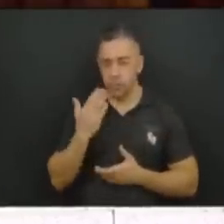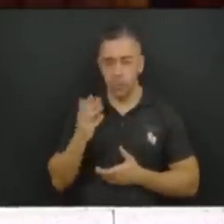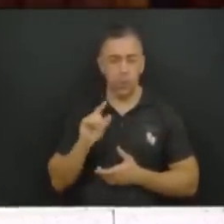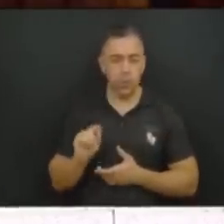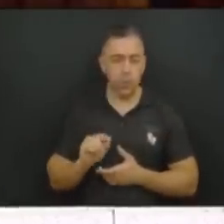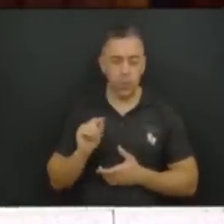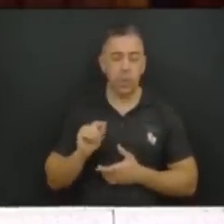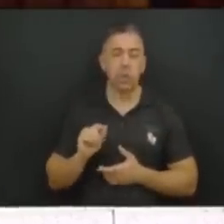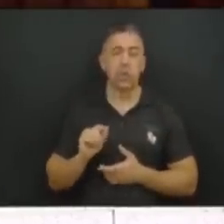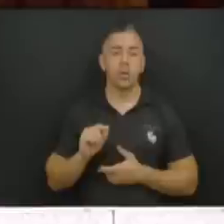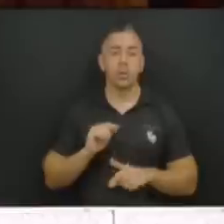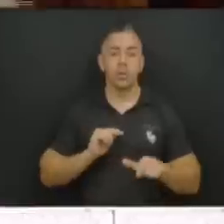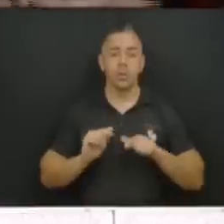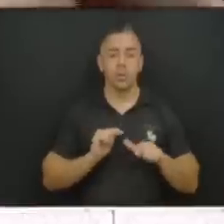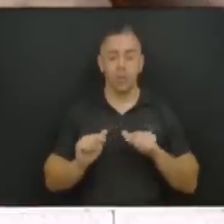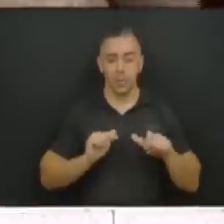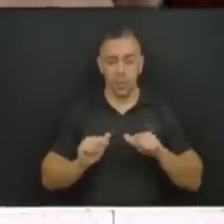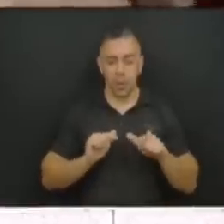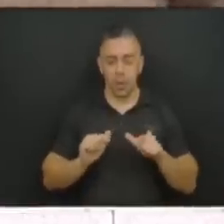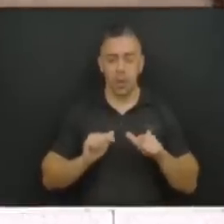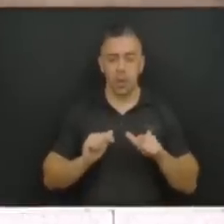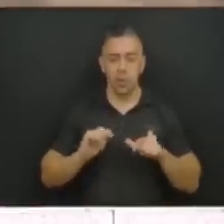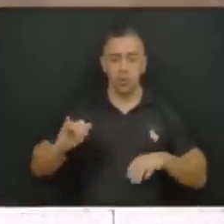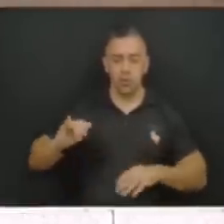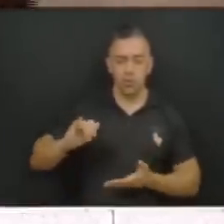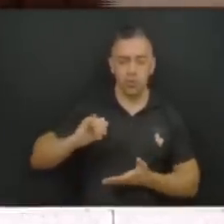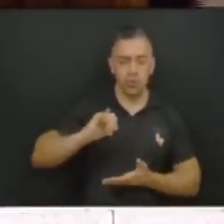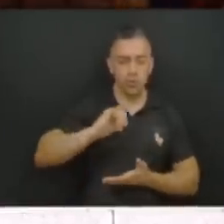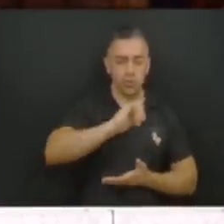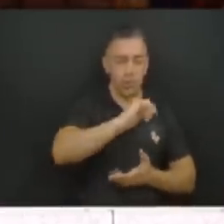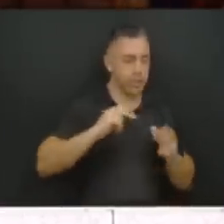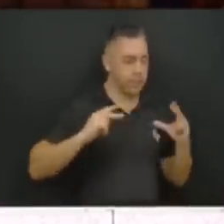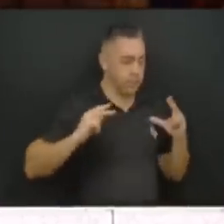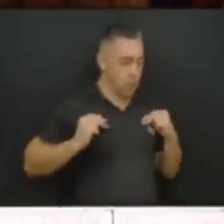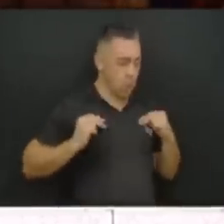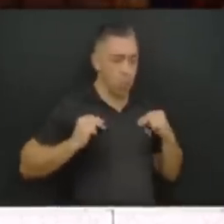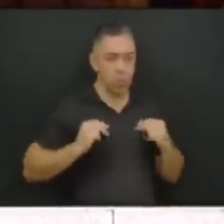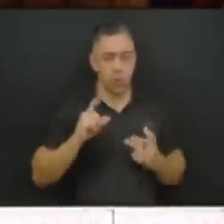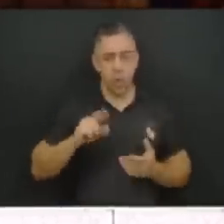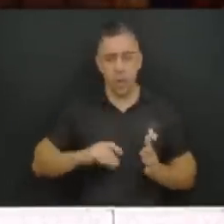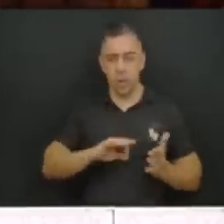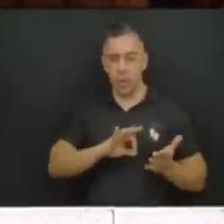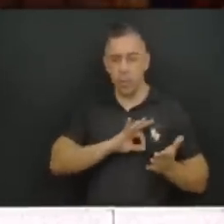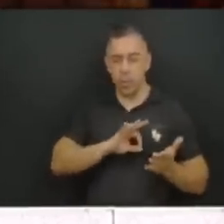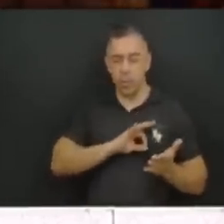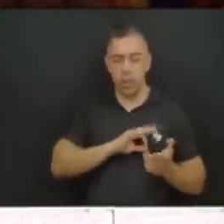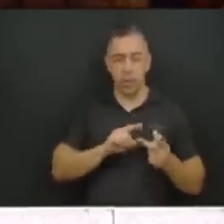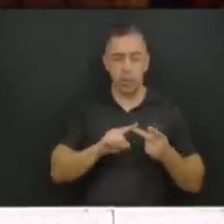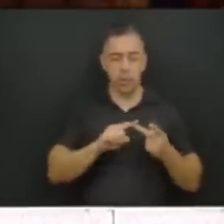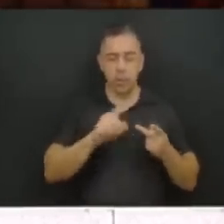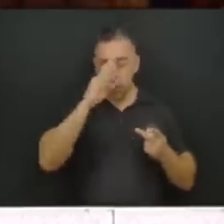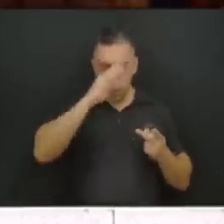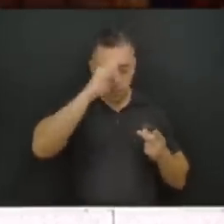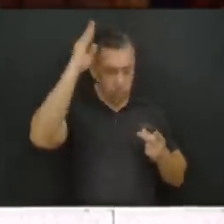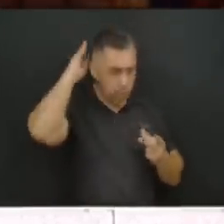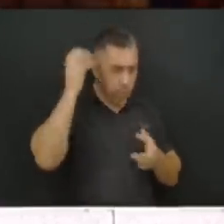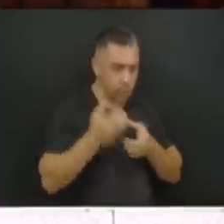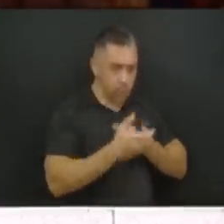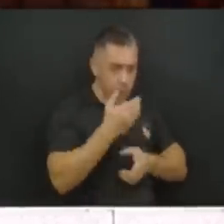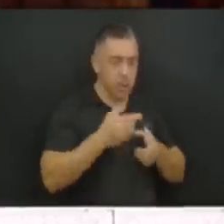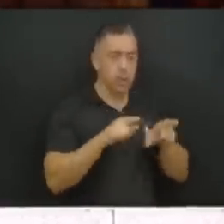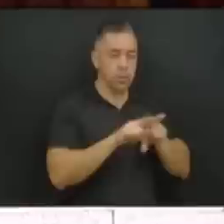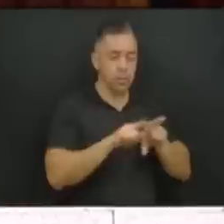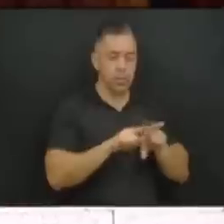sobre o exercício da função de piloto de aeronaves operadas pela polícia militar e pelo corpo de bombeiros o Paraná pelos